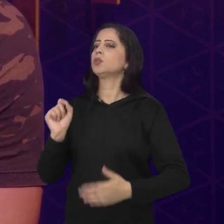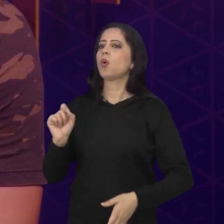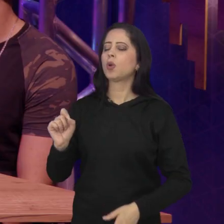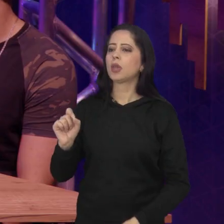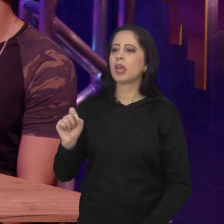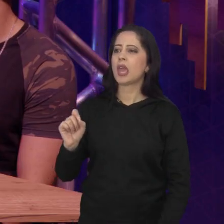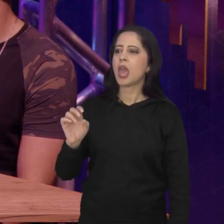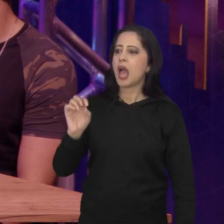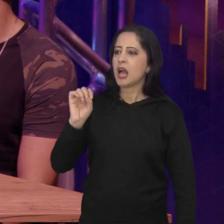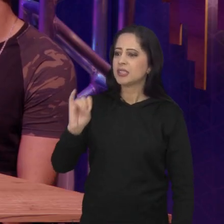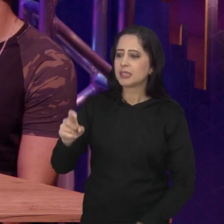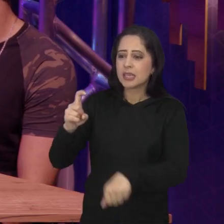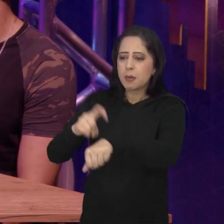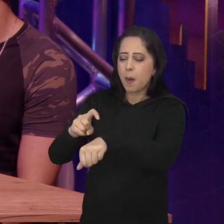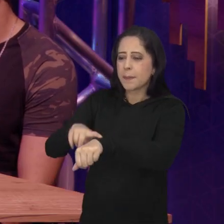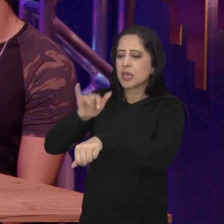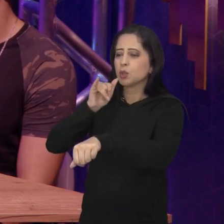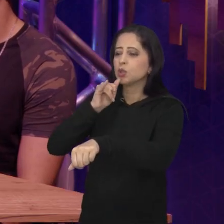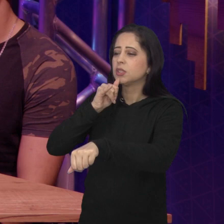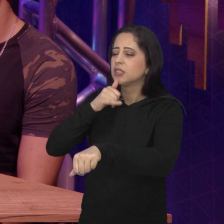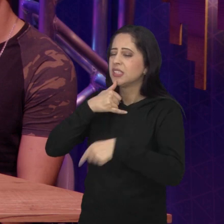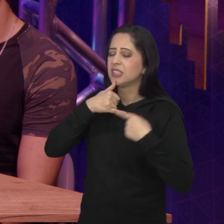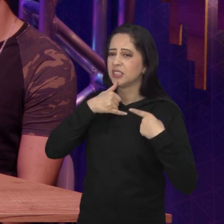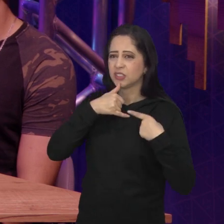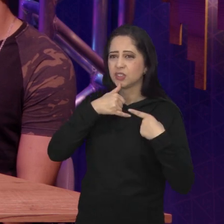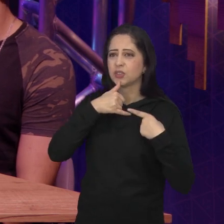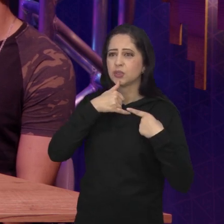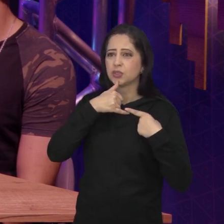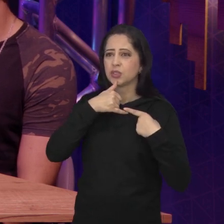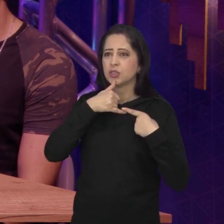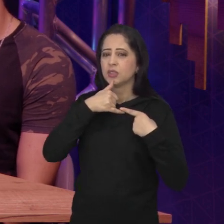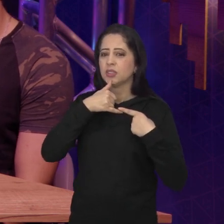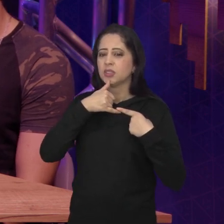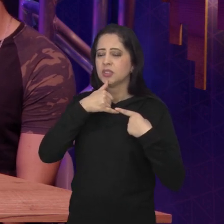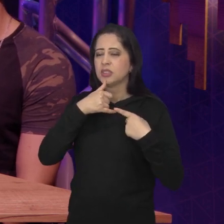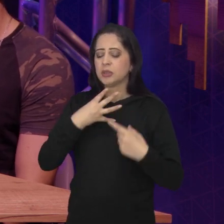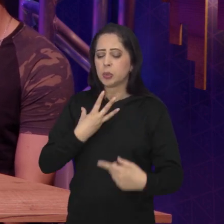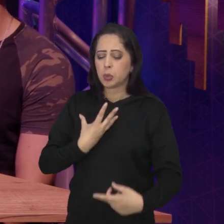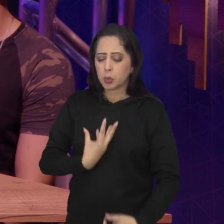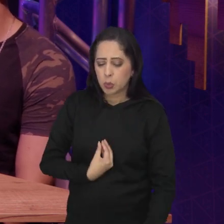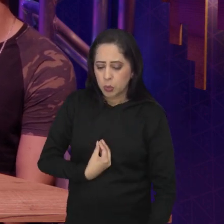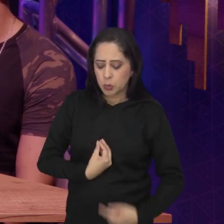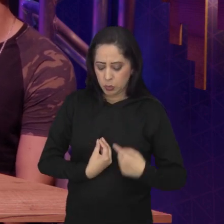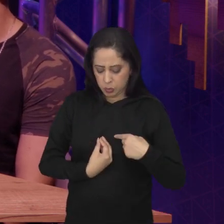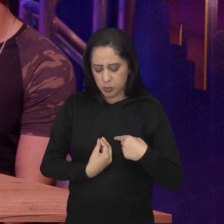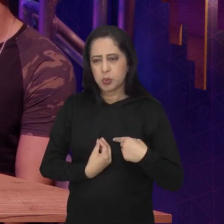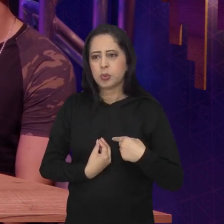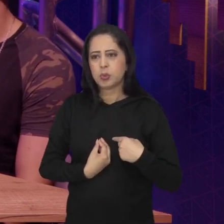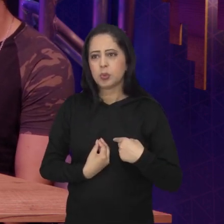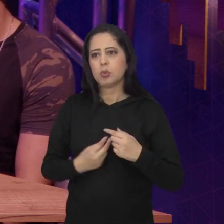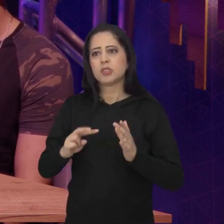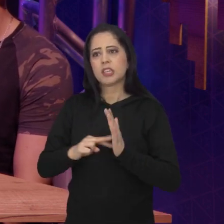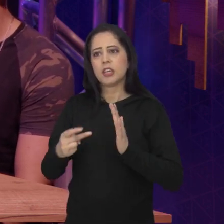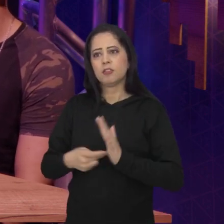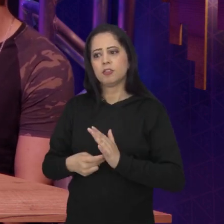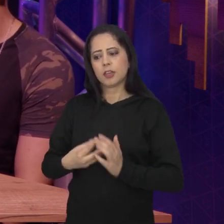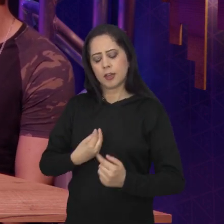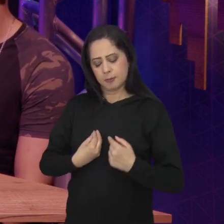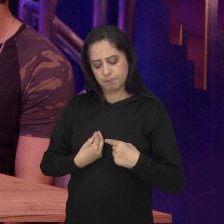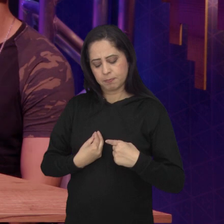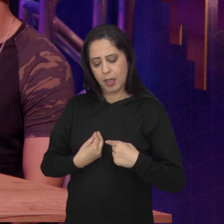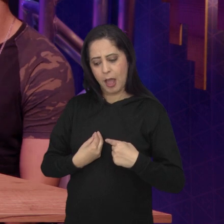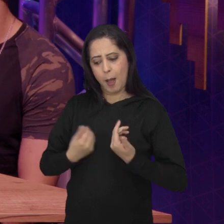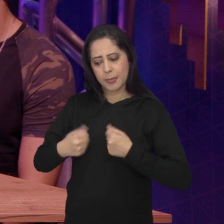sabe? Tipo, como a tristeza ou momentos de frustração são